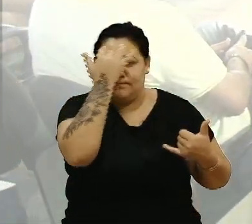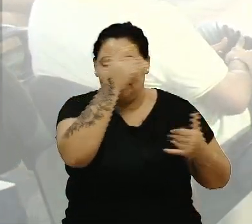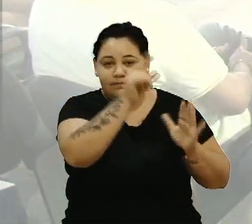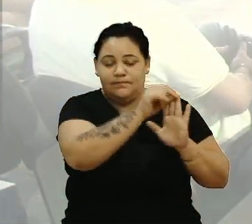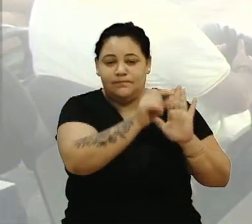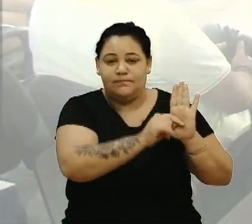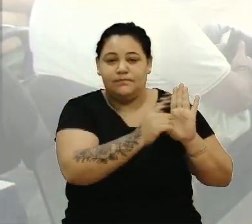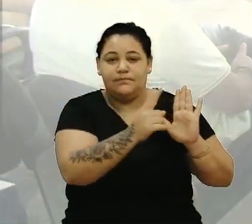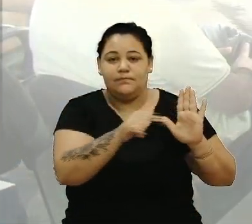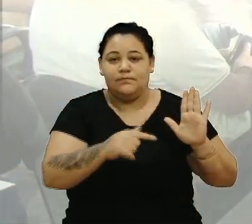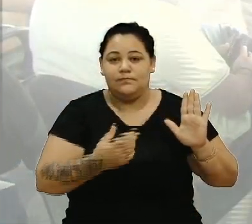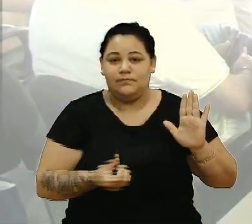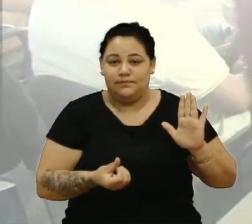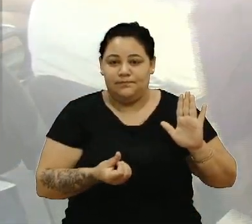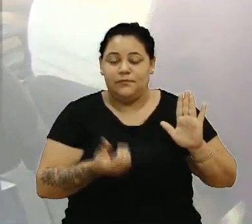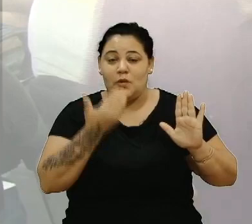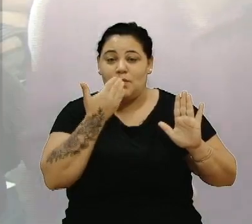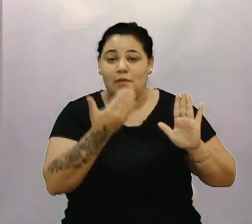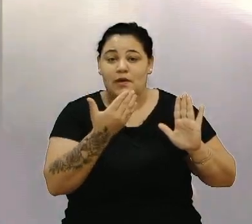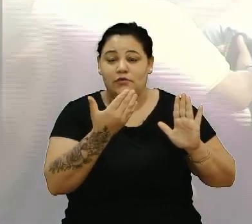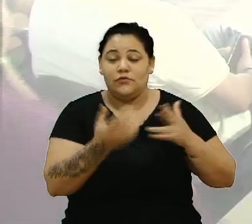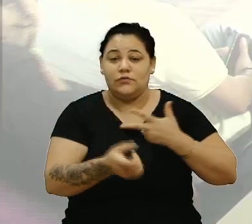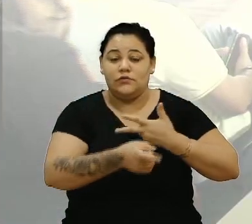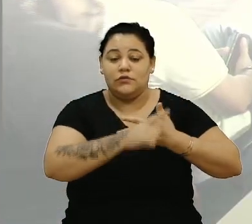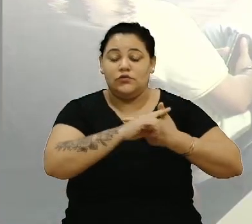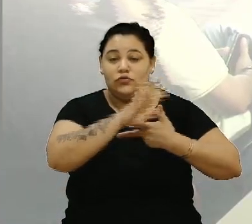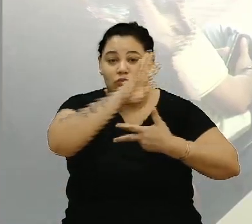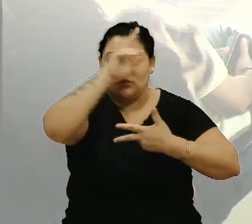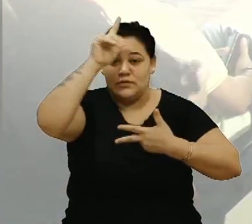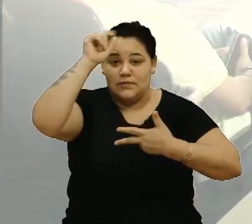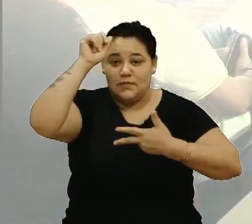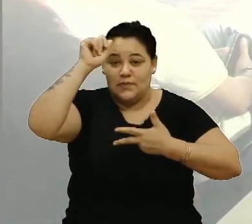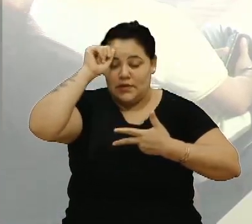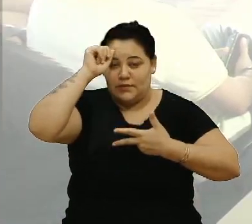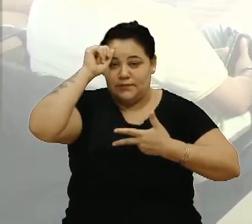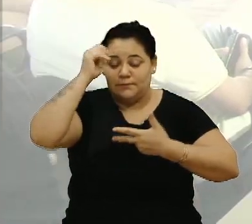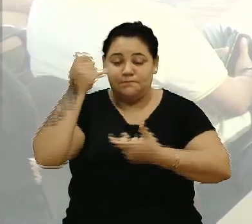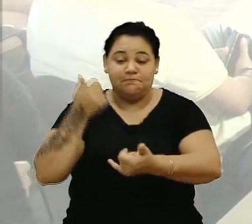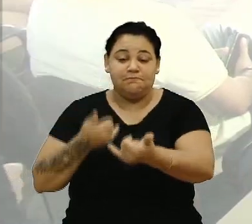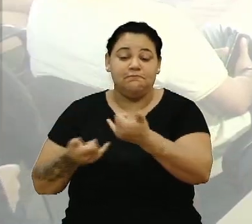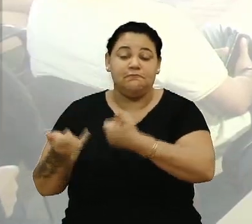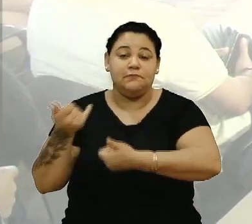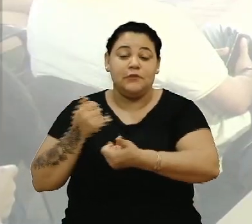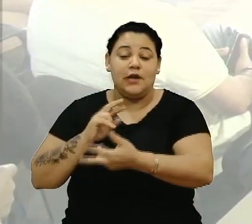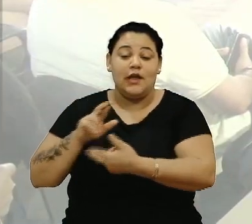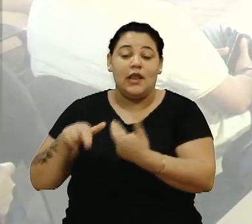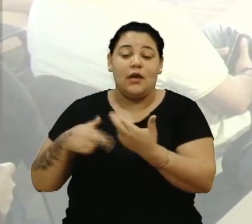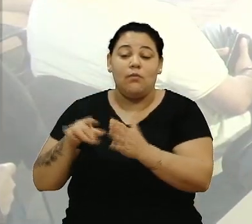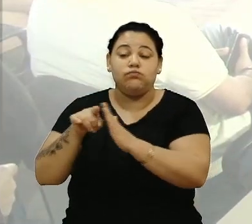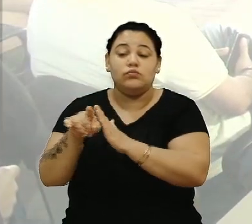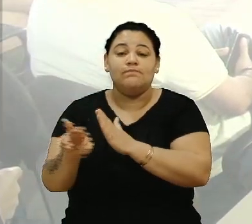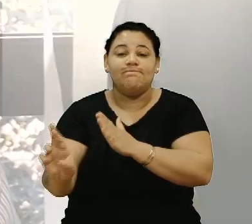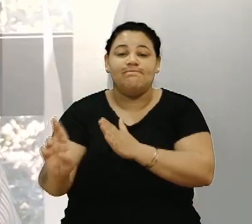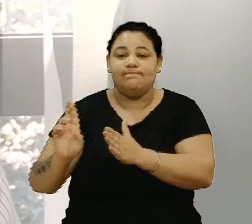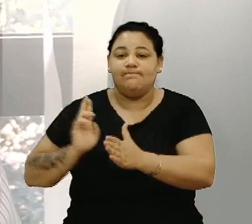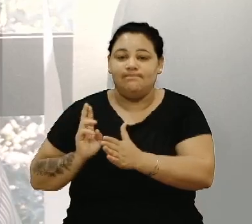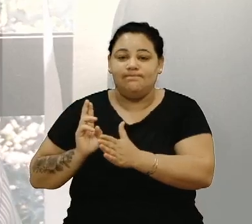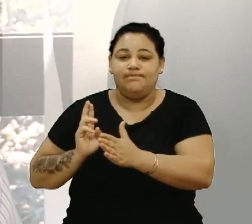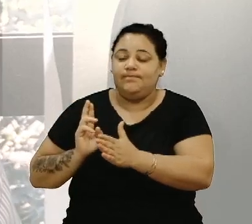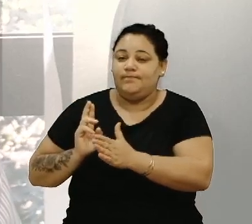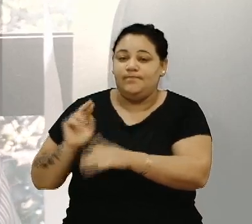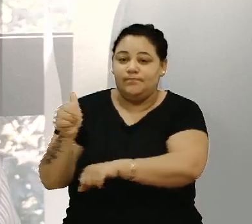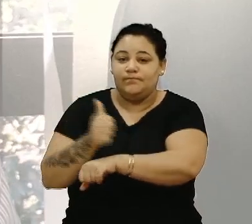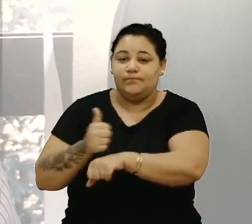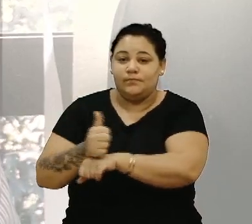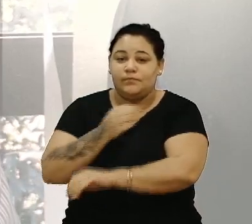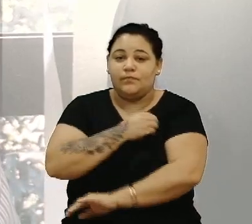176. Solicita ao Poder Executivo Municipais informações relativas aos profissionais médicos que